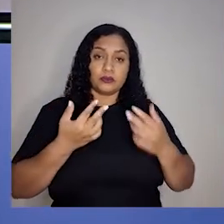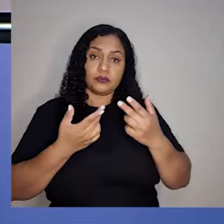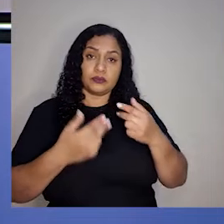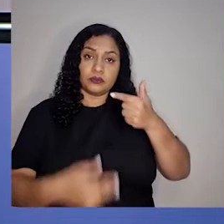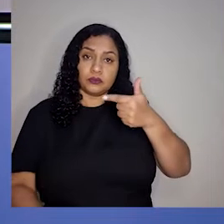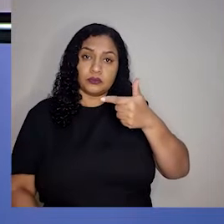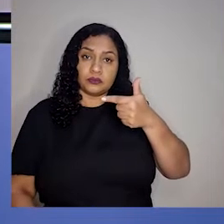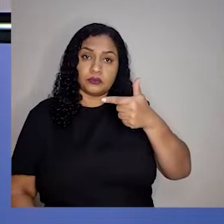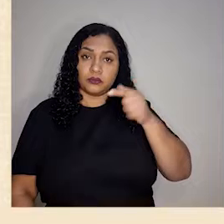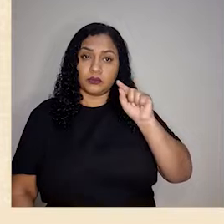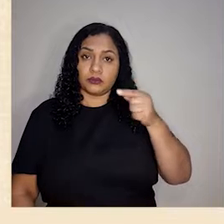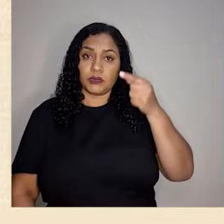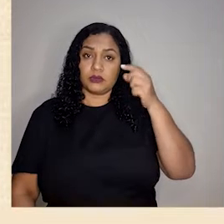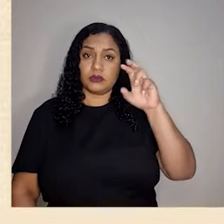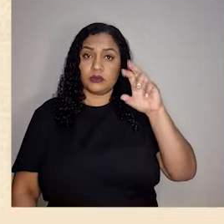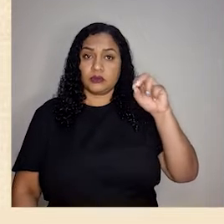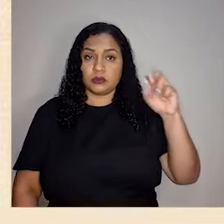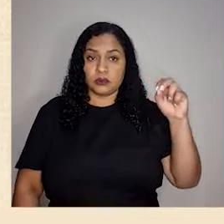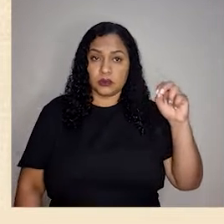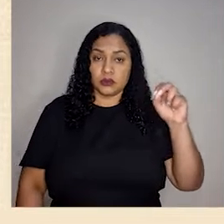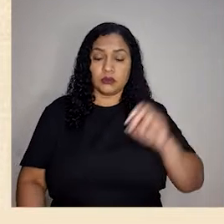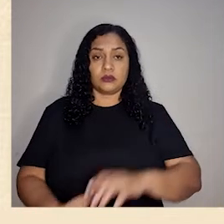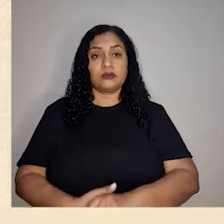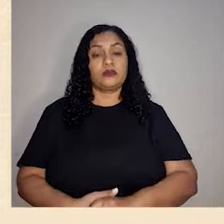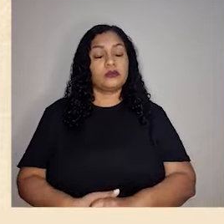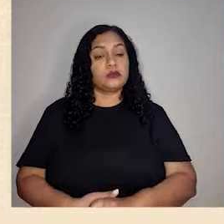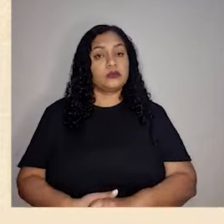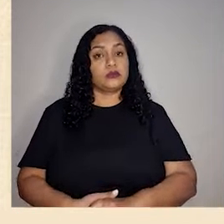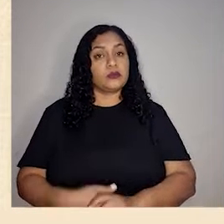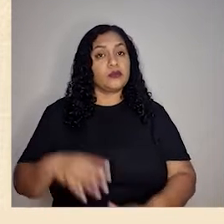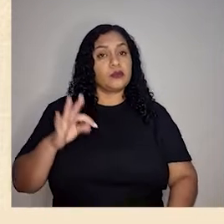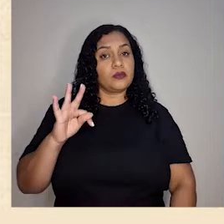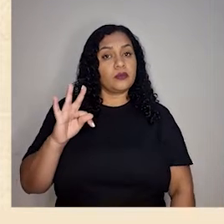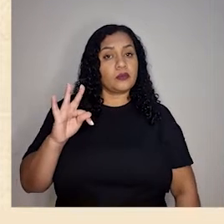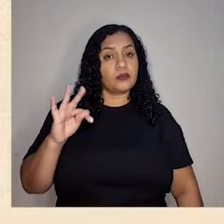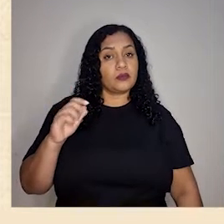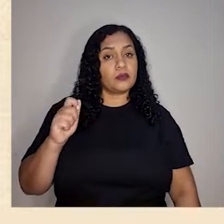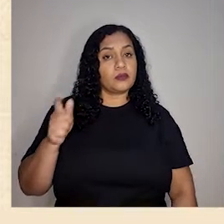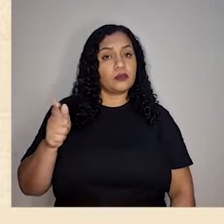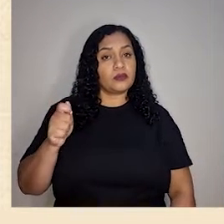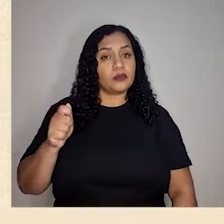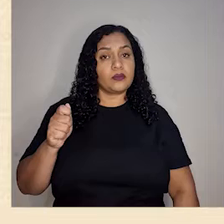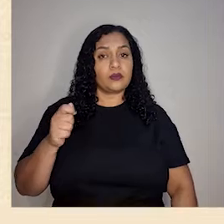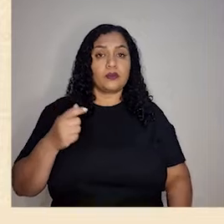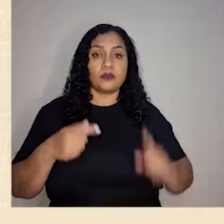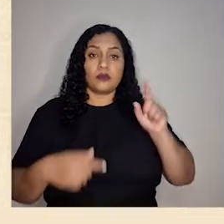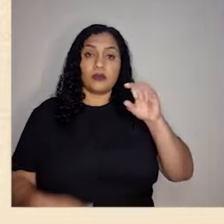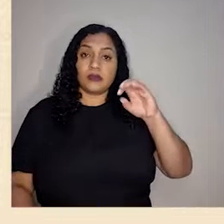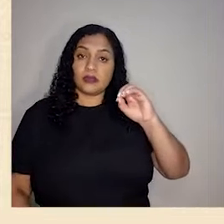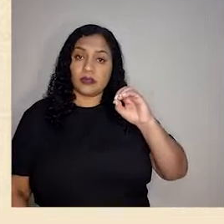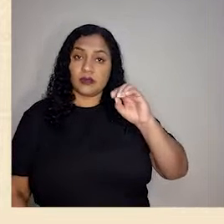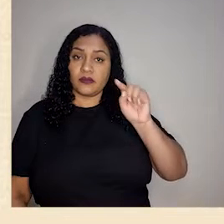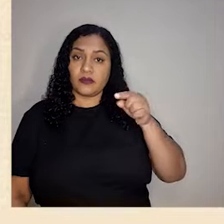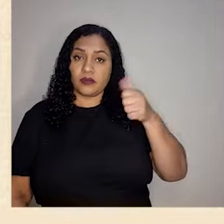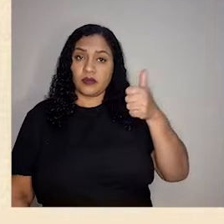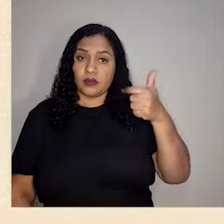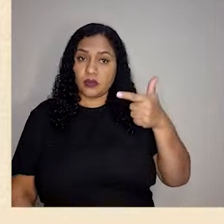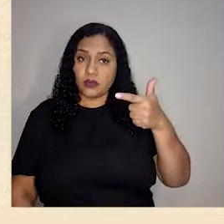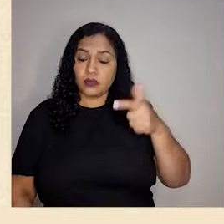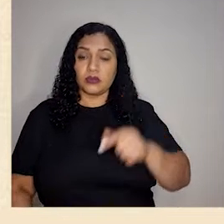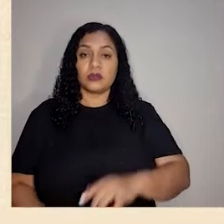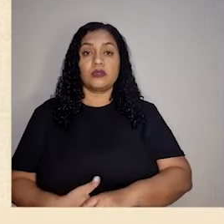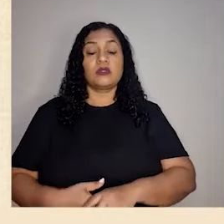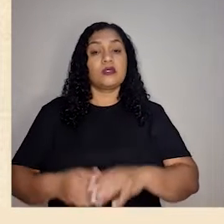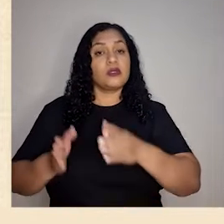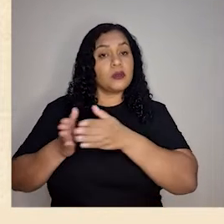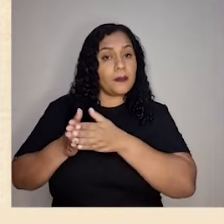2.500 Então tá aqui substituído a taxa é 0,12 tá aqui